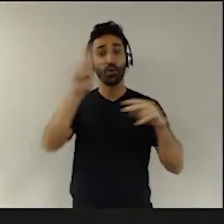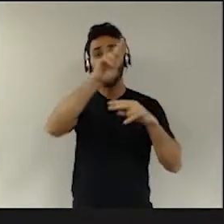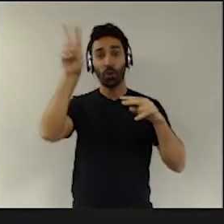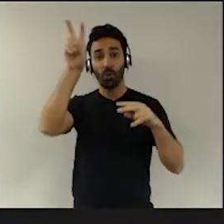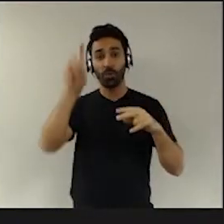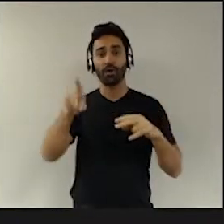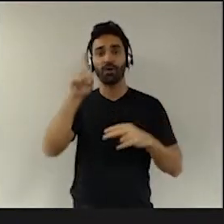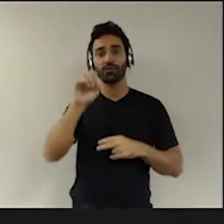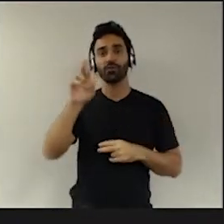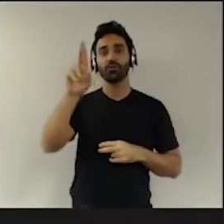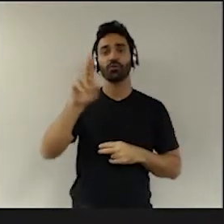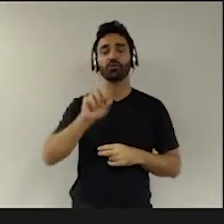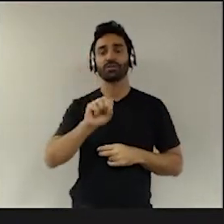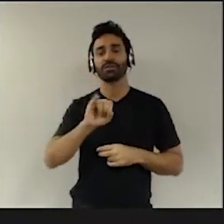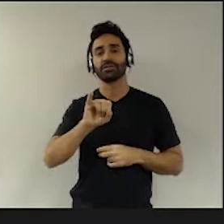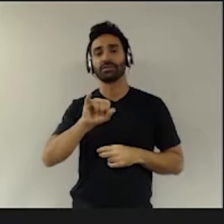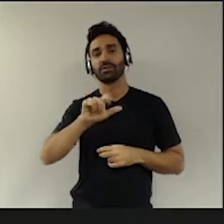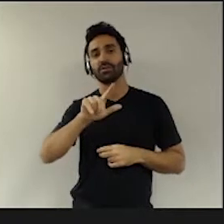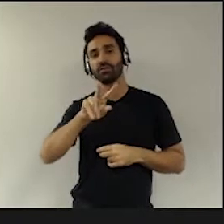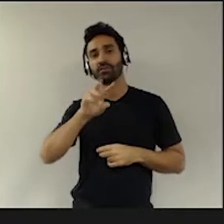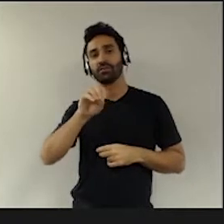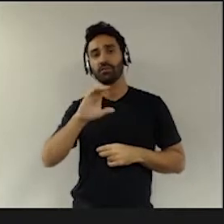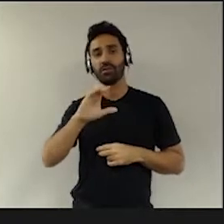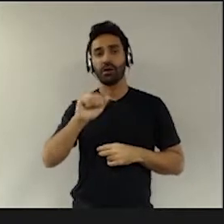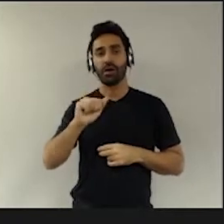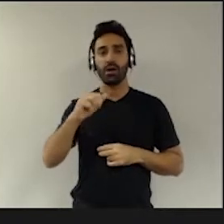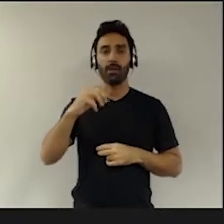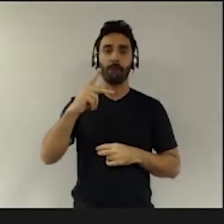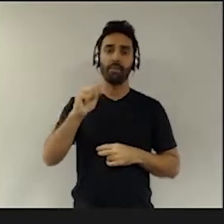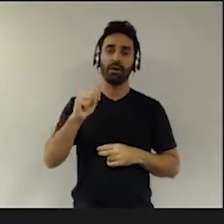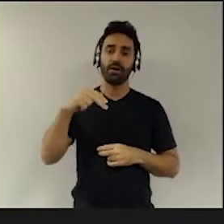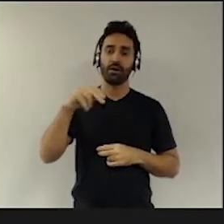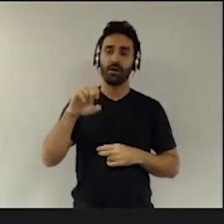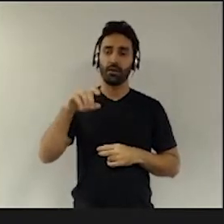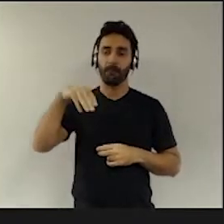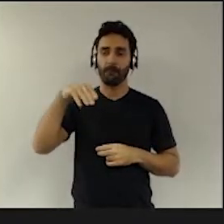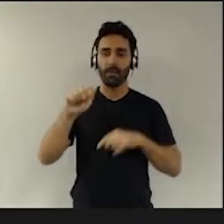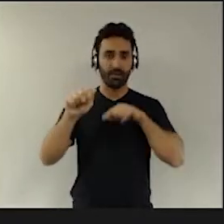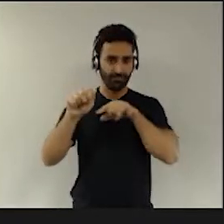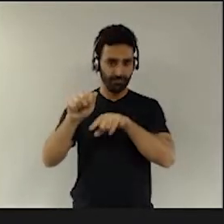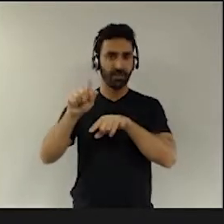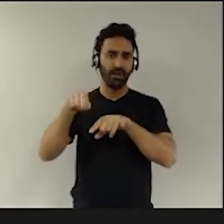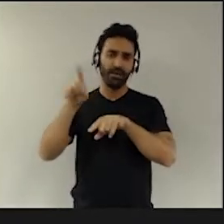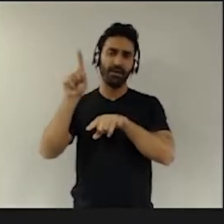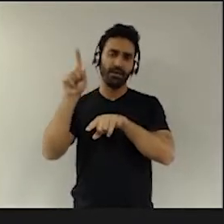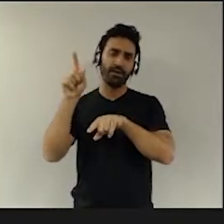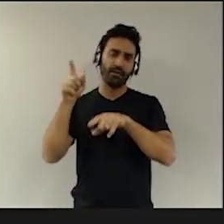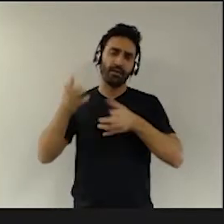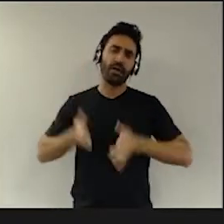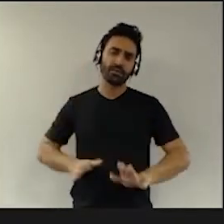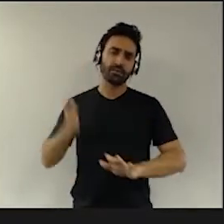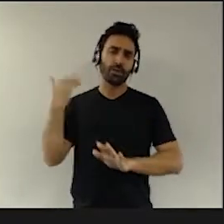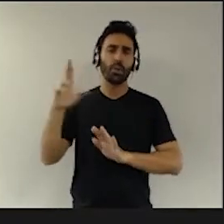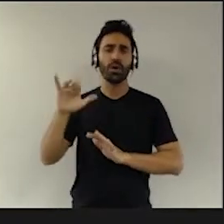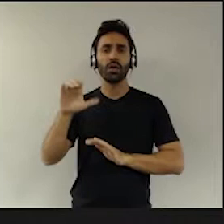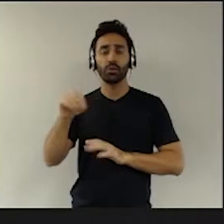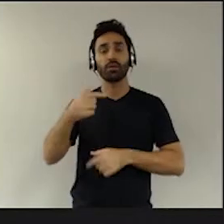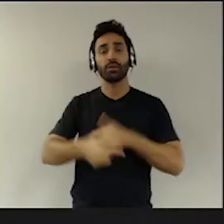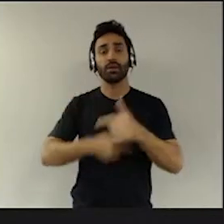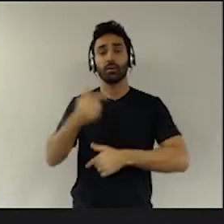ao Dr. Silvio Capanema de Souza. O Dr. Silvio Capanema era carioca e advogou por 33